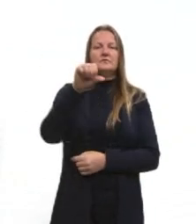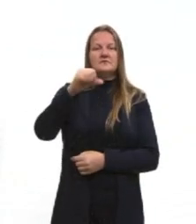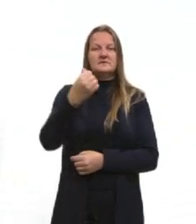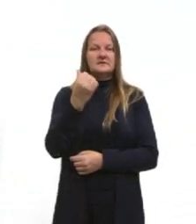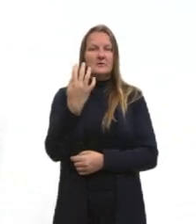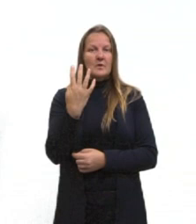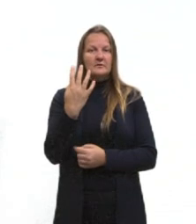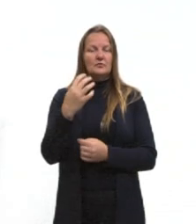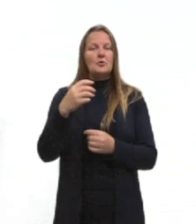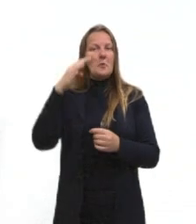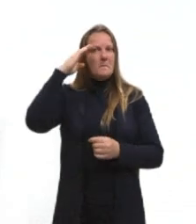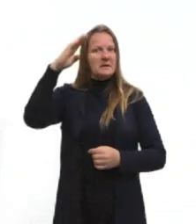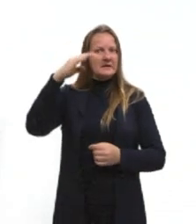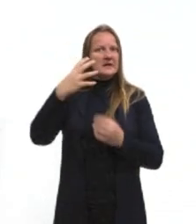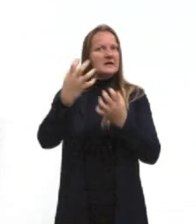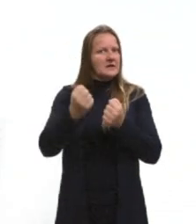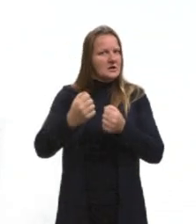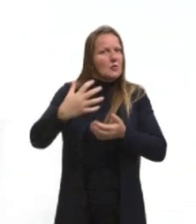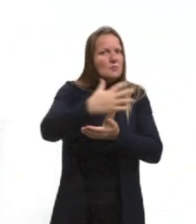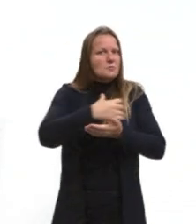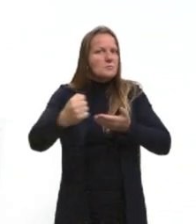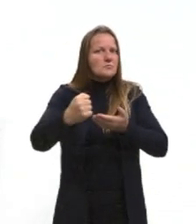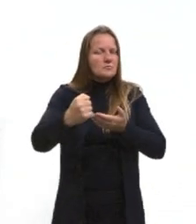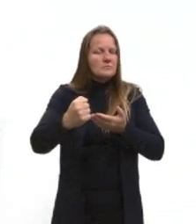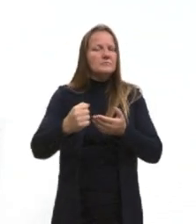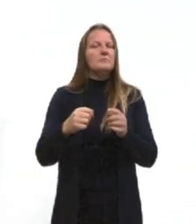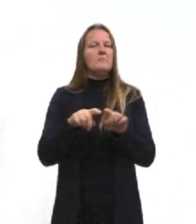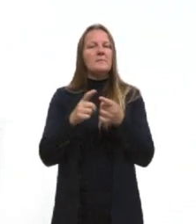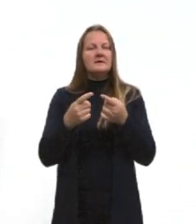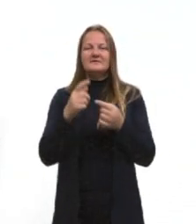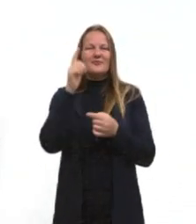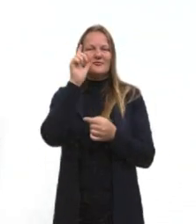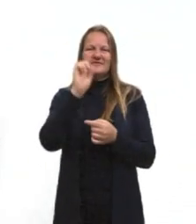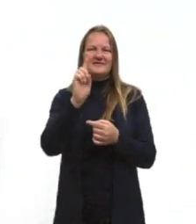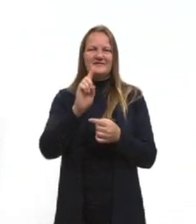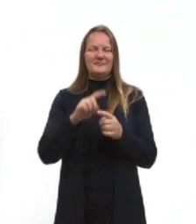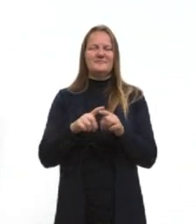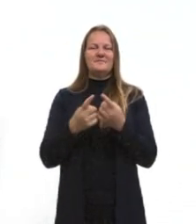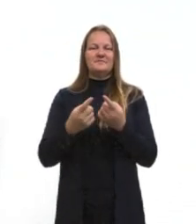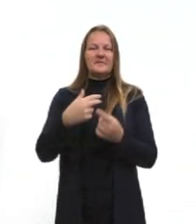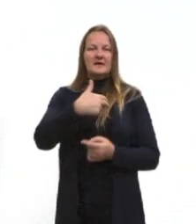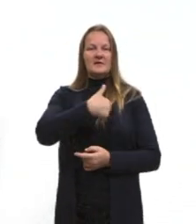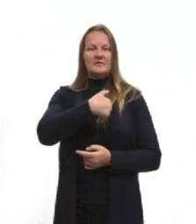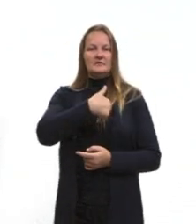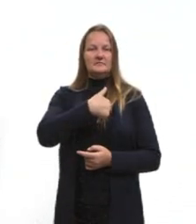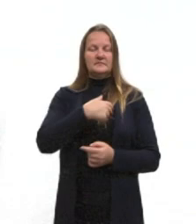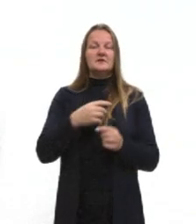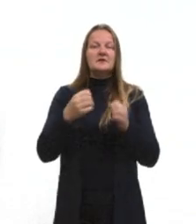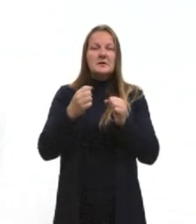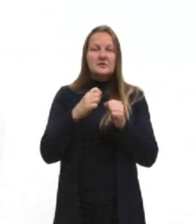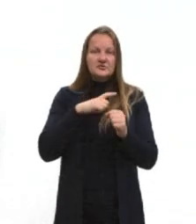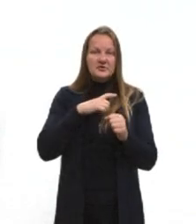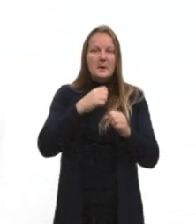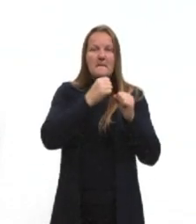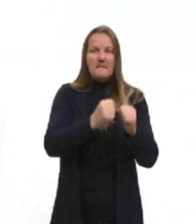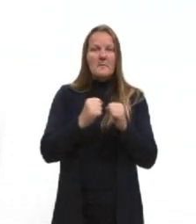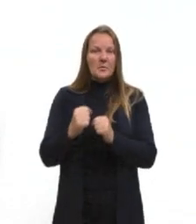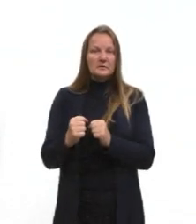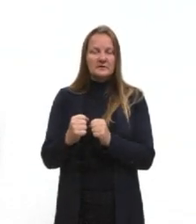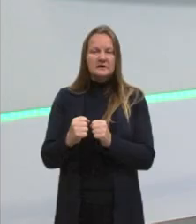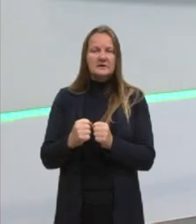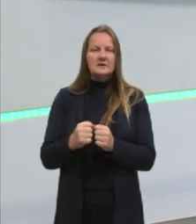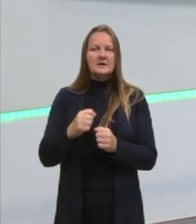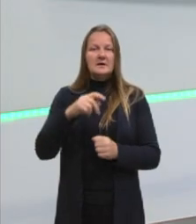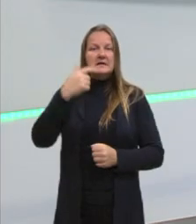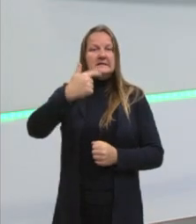os militares já queriam fazer um golpe né e na época que o Getúlio Vargas esteve no poder né pela segunda vez como